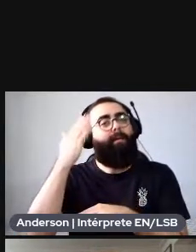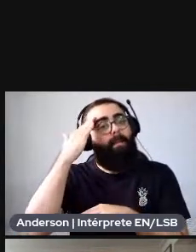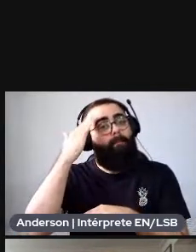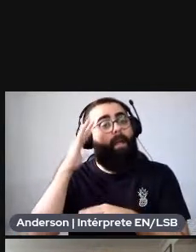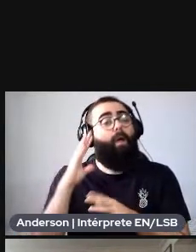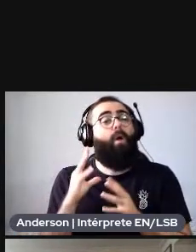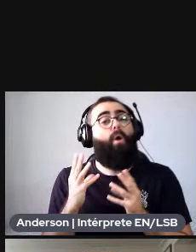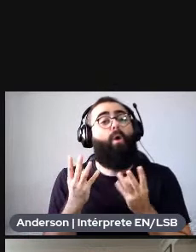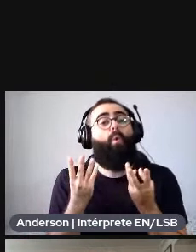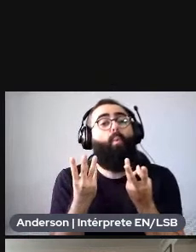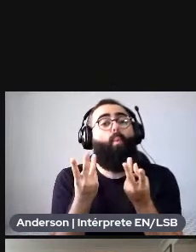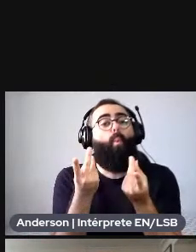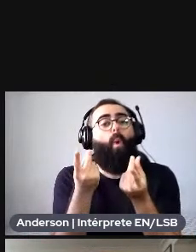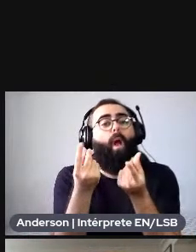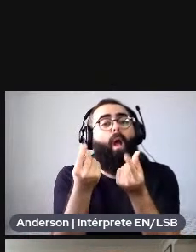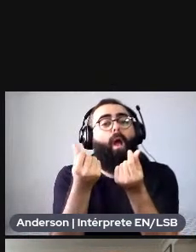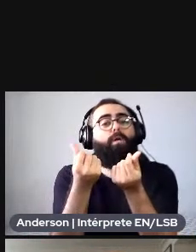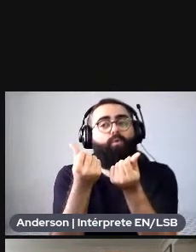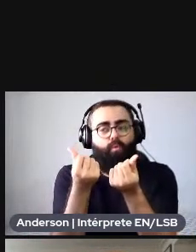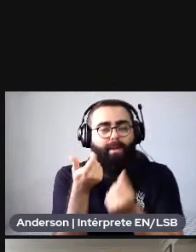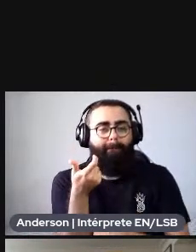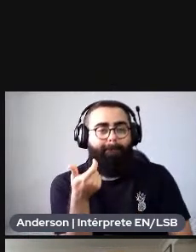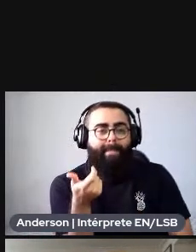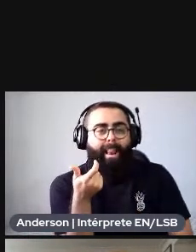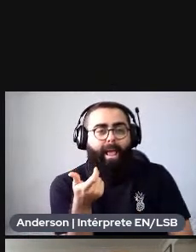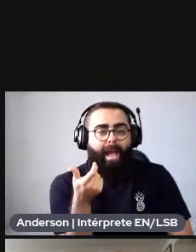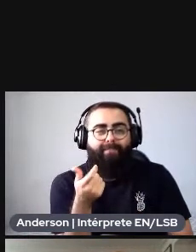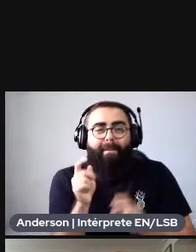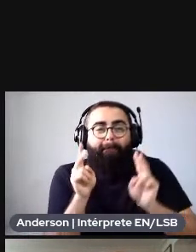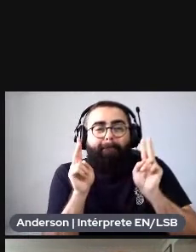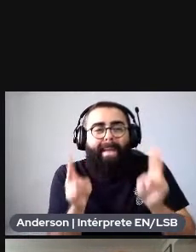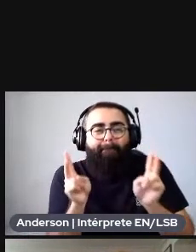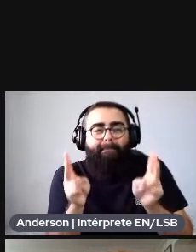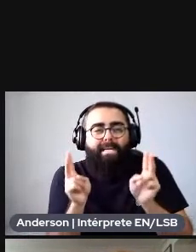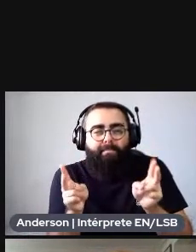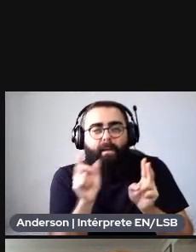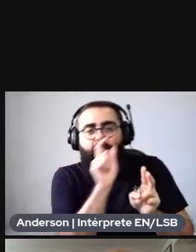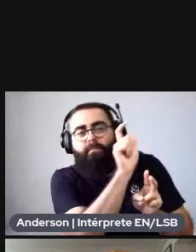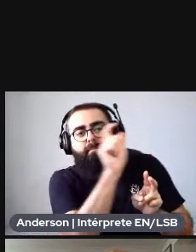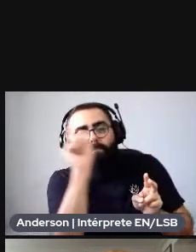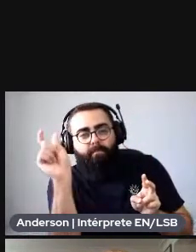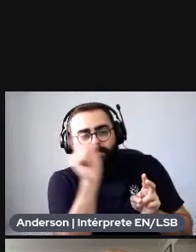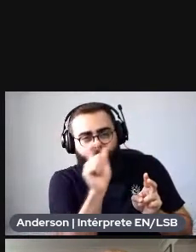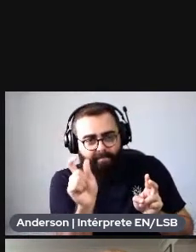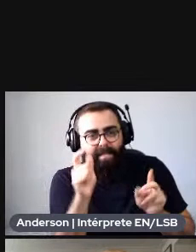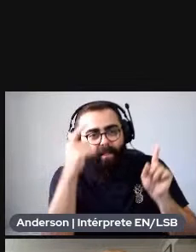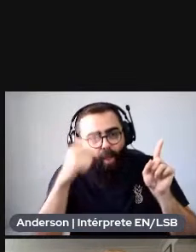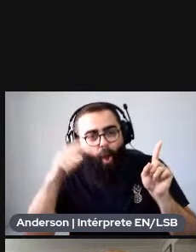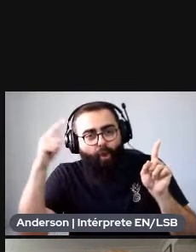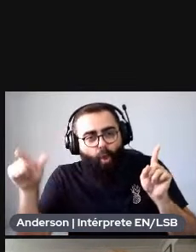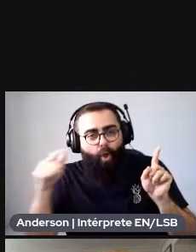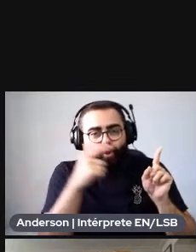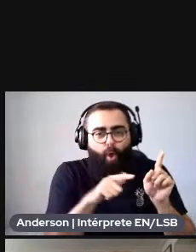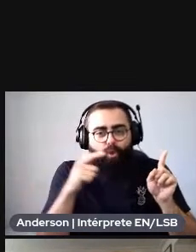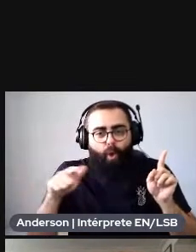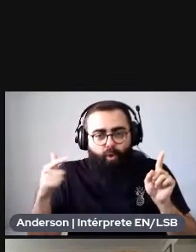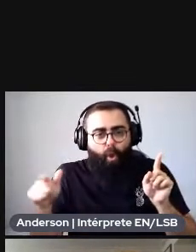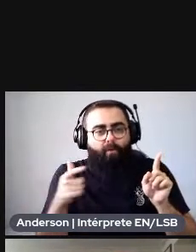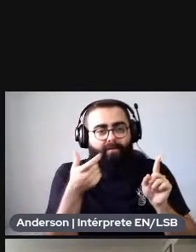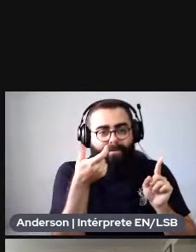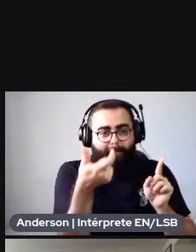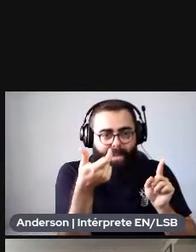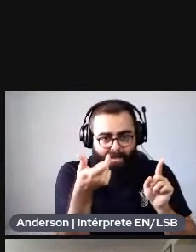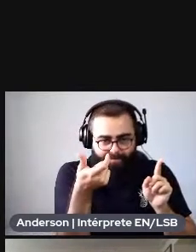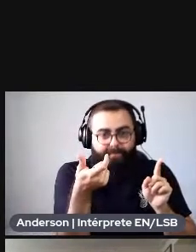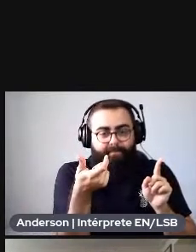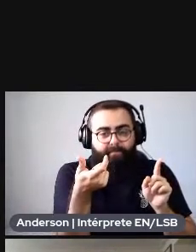a repetição do mesmo lexema, por reiteração, portanto, a reiteração por repetição do mesmo lexema. No texto 2 estamos a